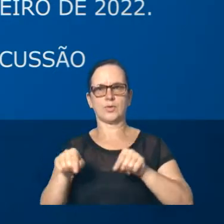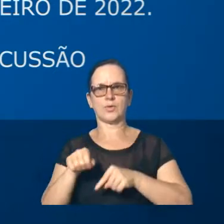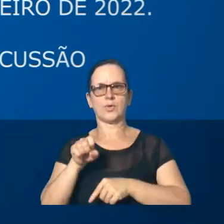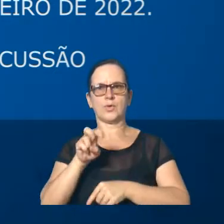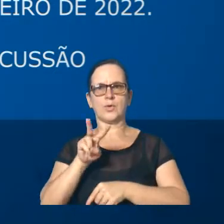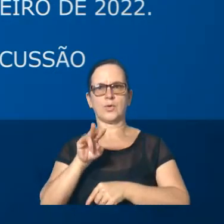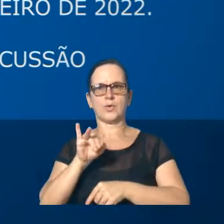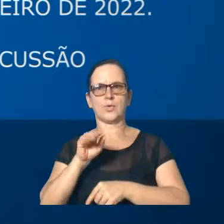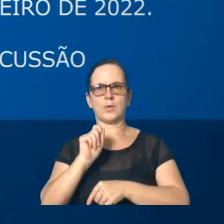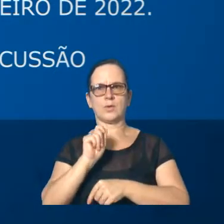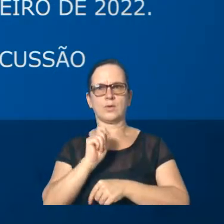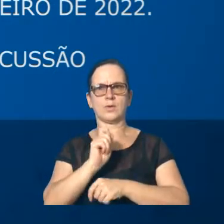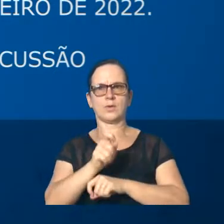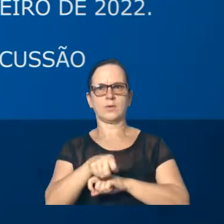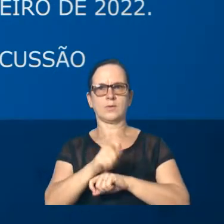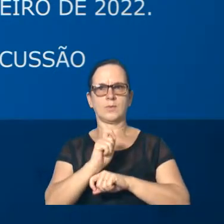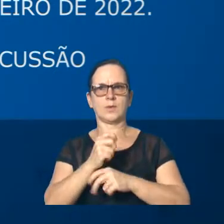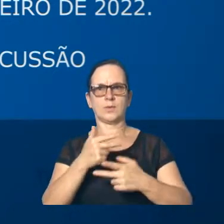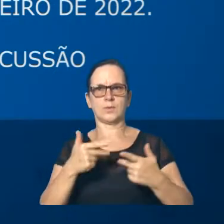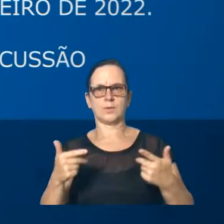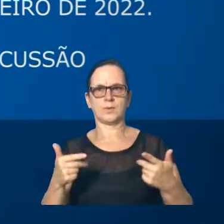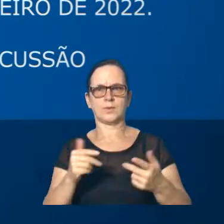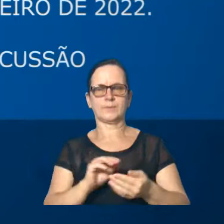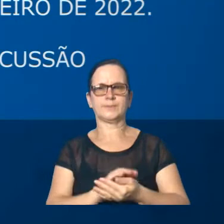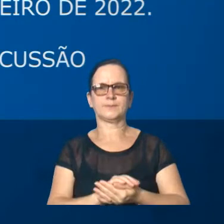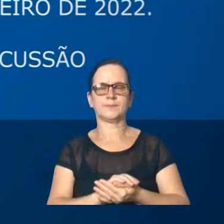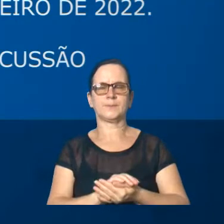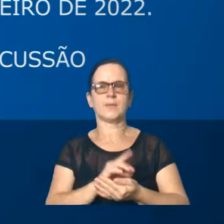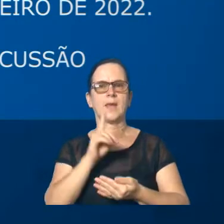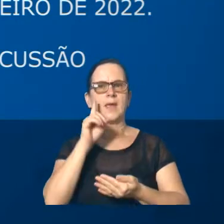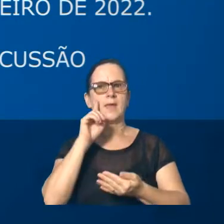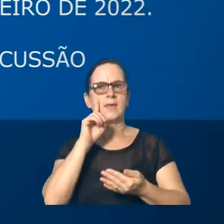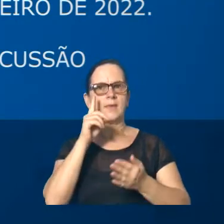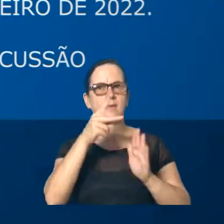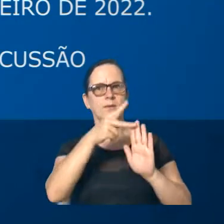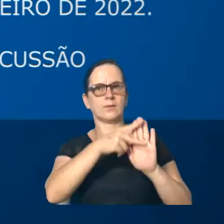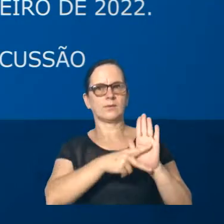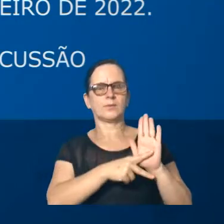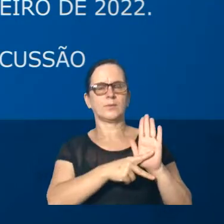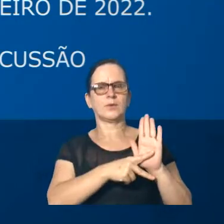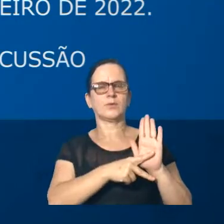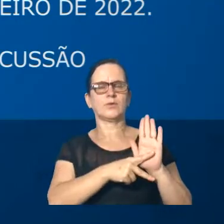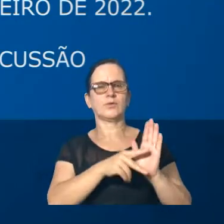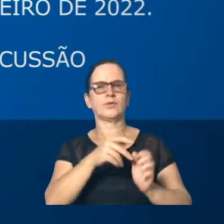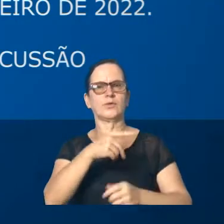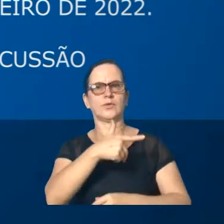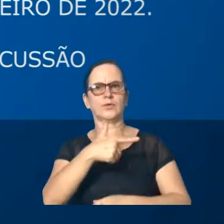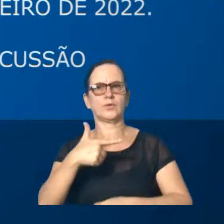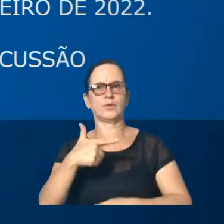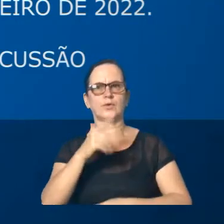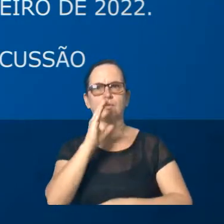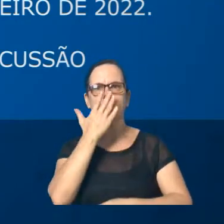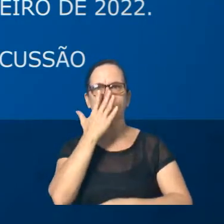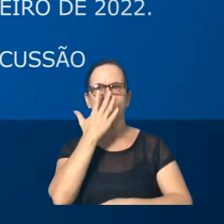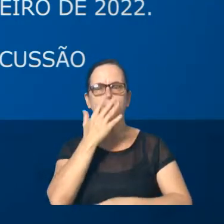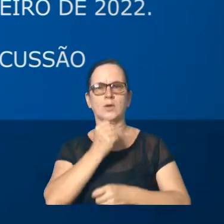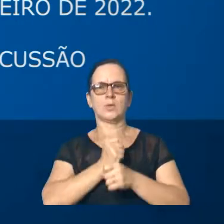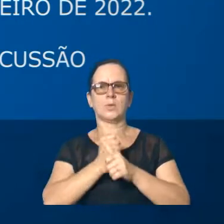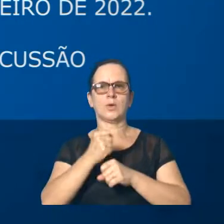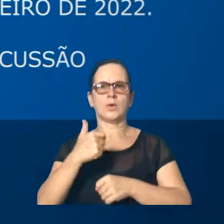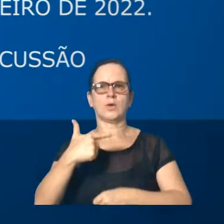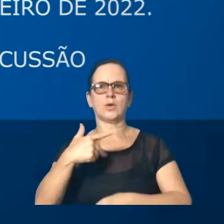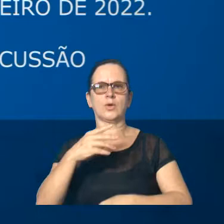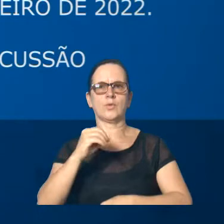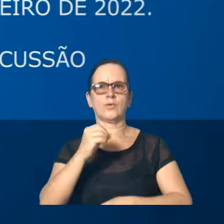dos Pescadores e da outras providências. A data é do dia 22 de fevereiro de 2022 e